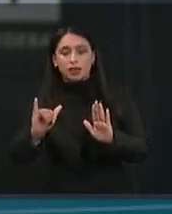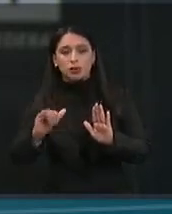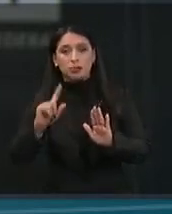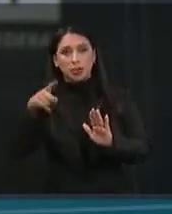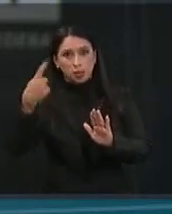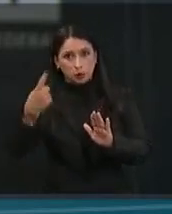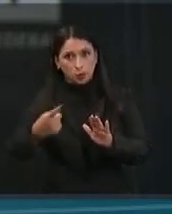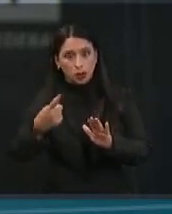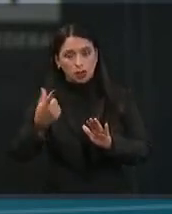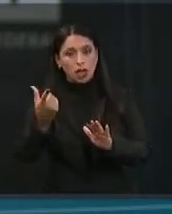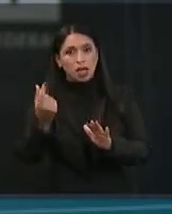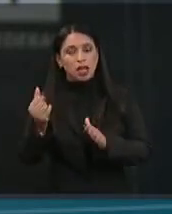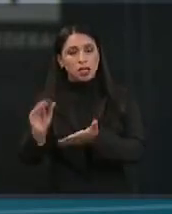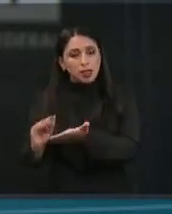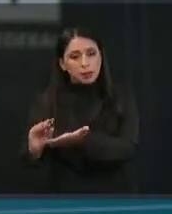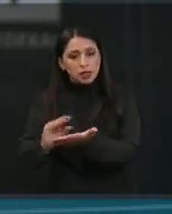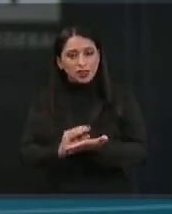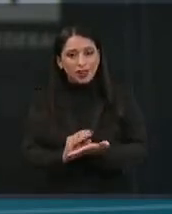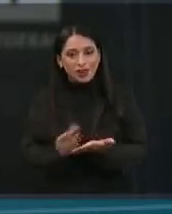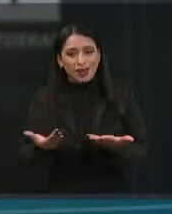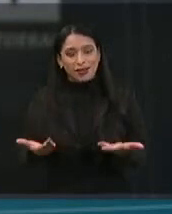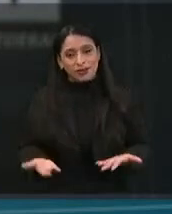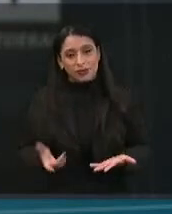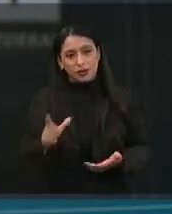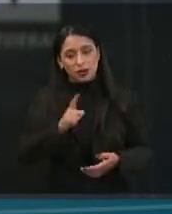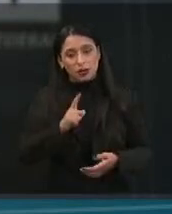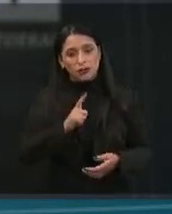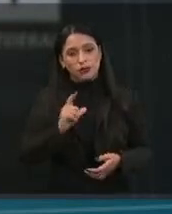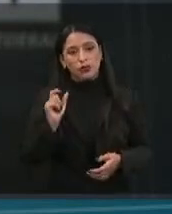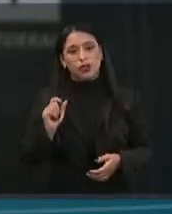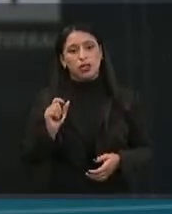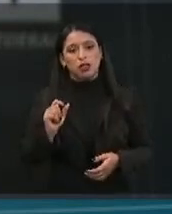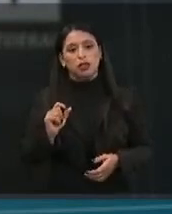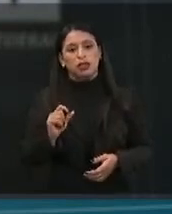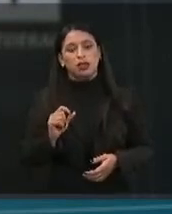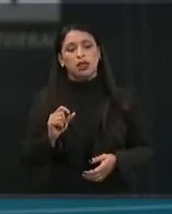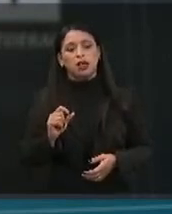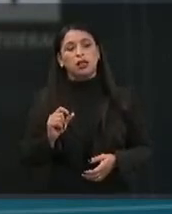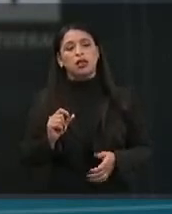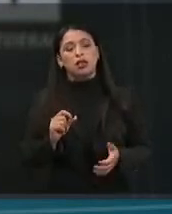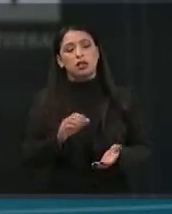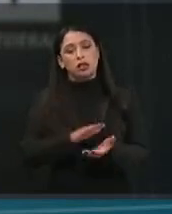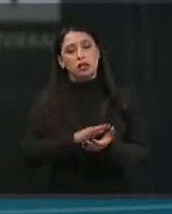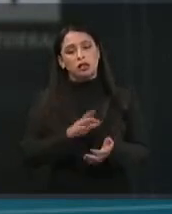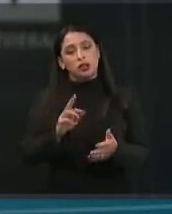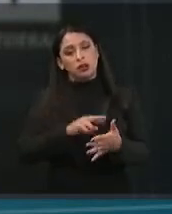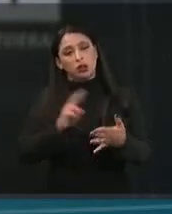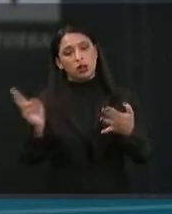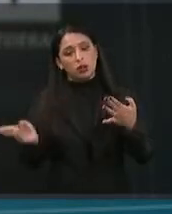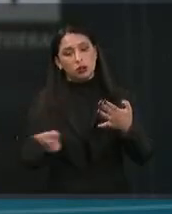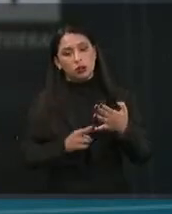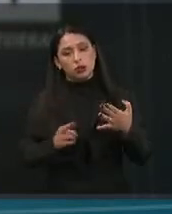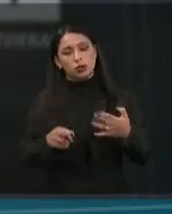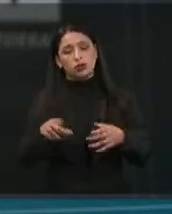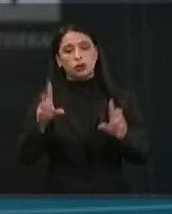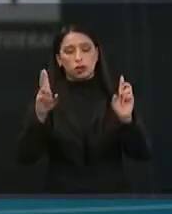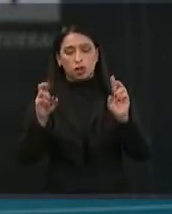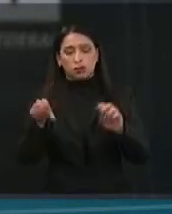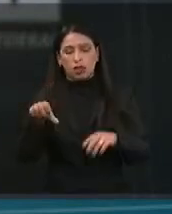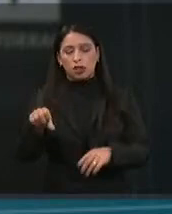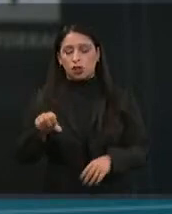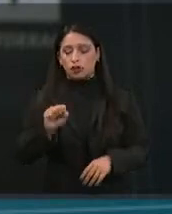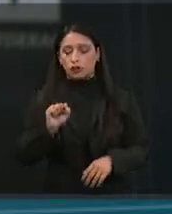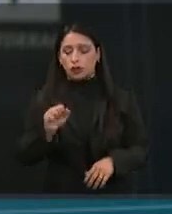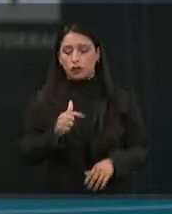futura. Tais argumentos foram consignados no Amicus do Internet Lab, protocolado no recurso extraordinário do tema 987, no